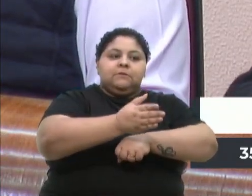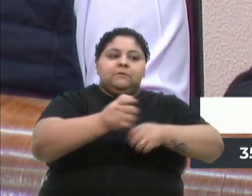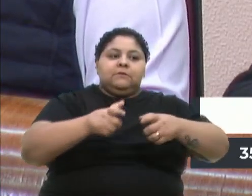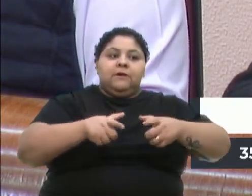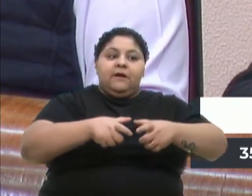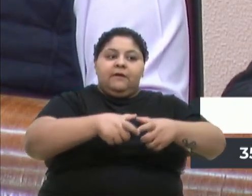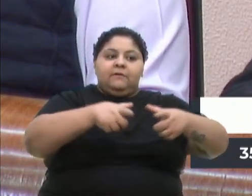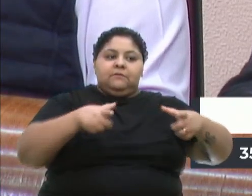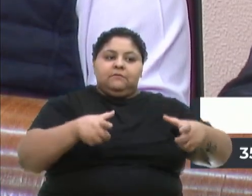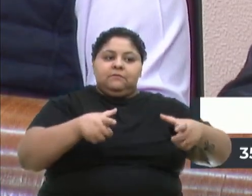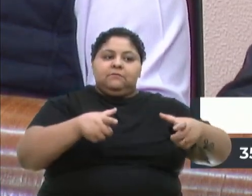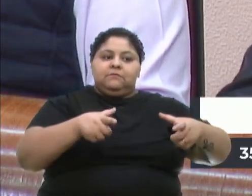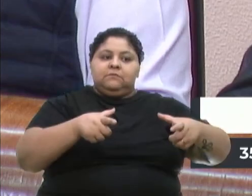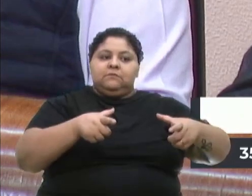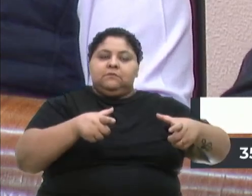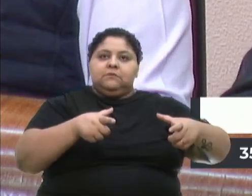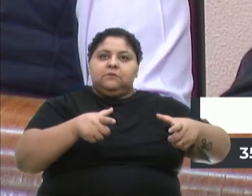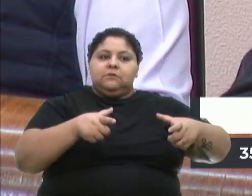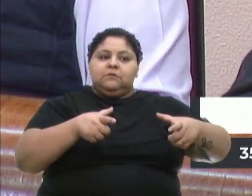unanimidade.